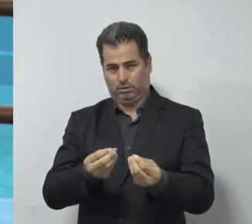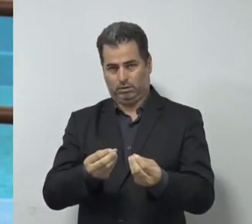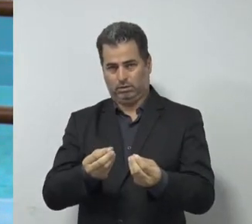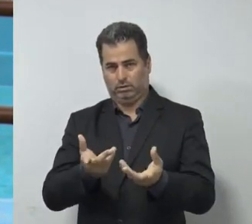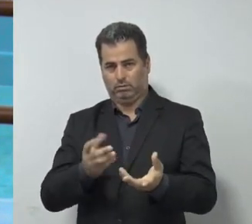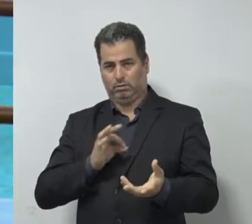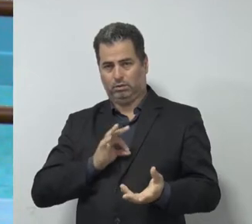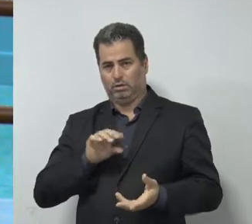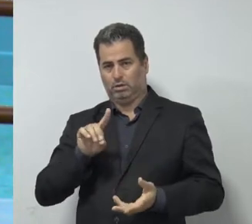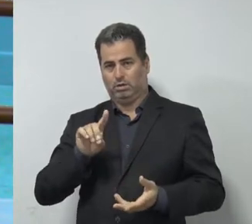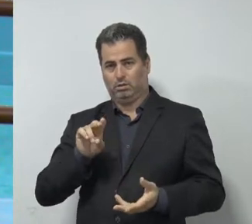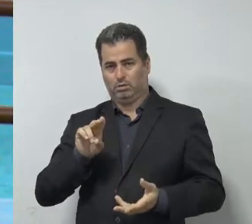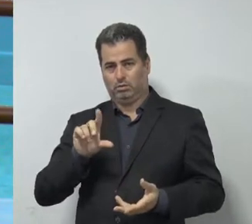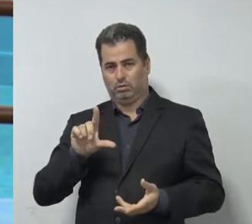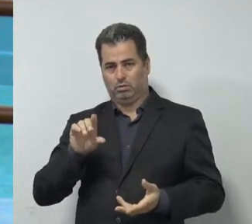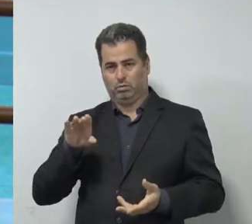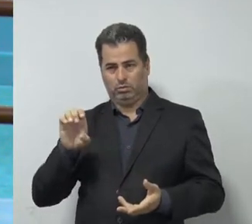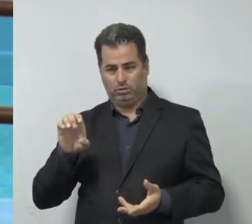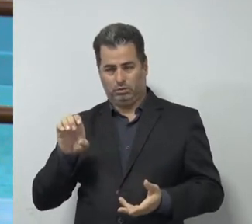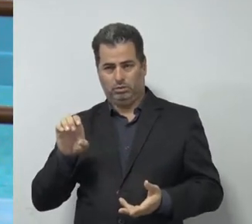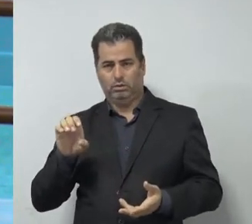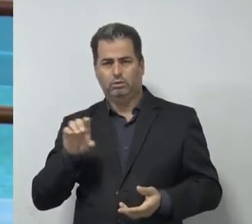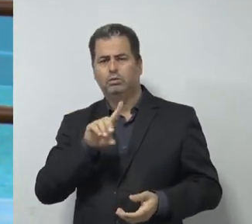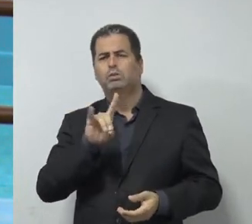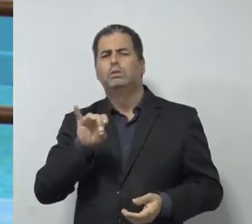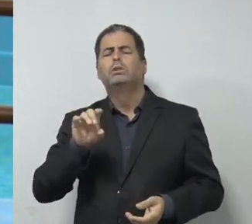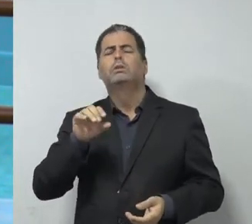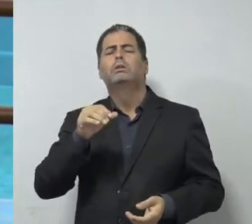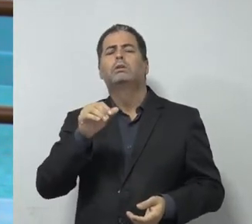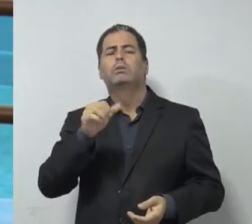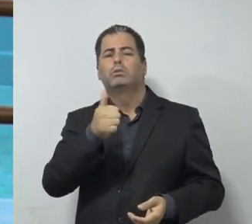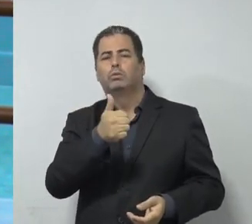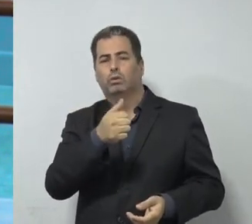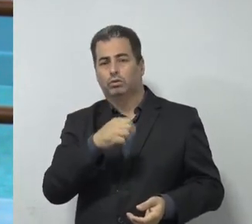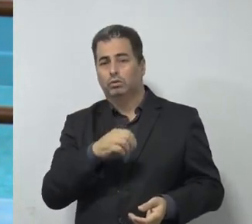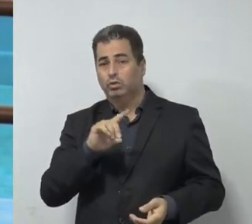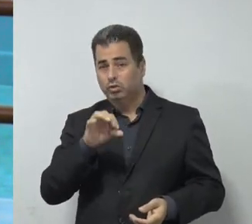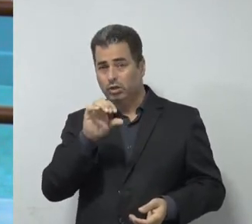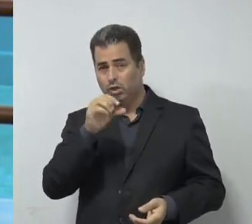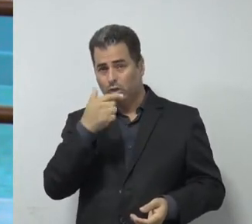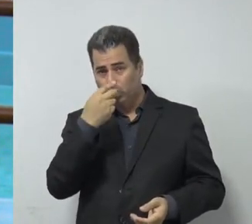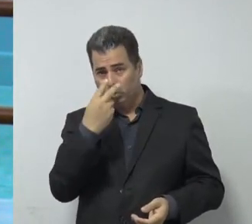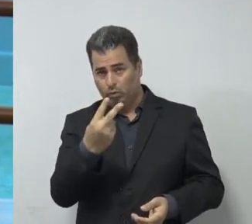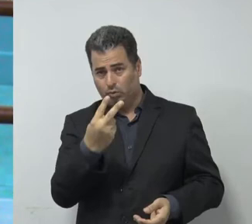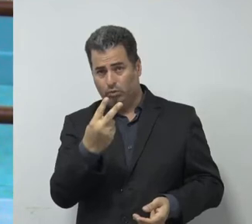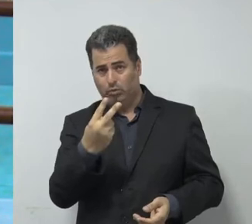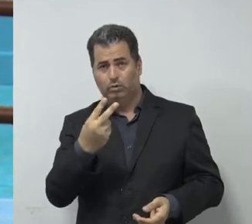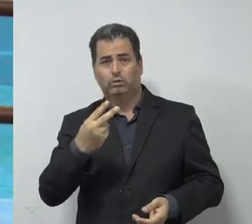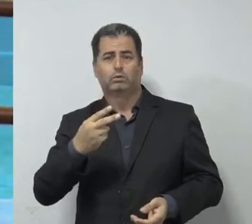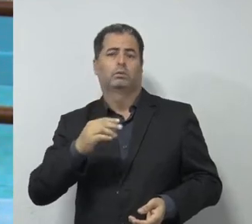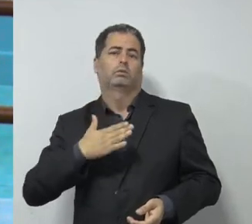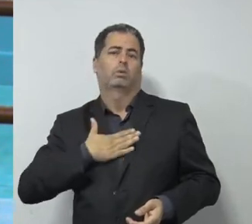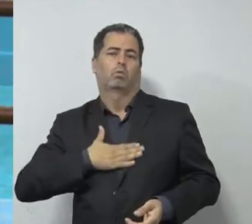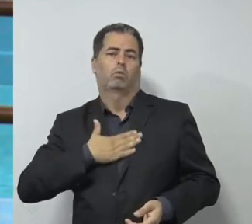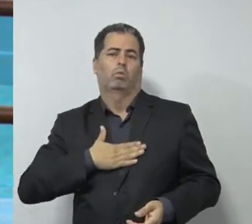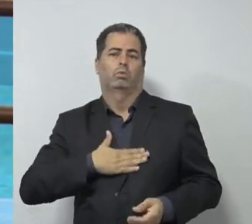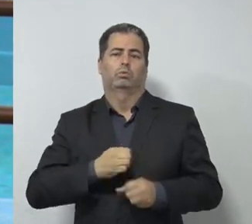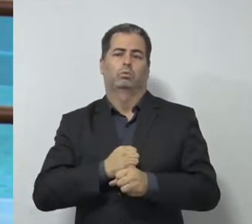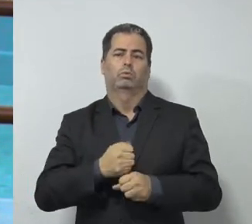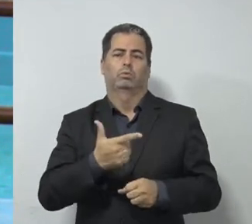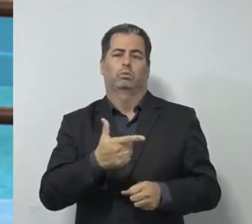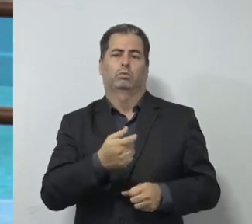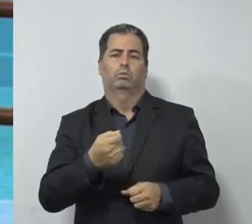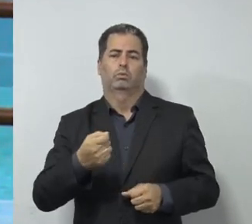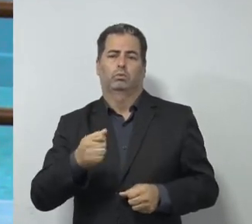Faria, em 2 de agosto, né, de 2011, então, naquele momento, alguém entendeu. E